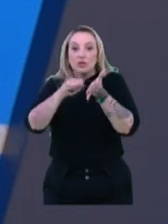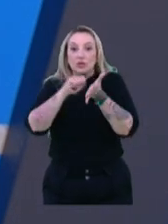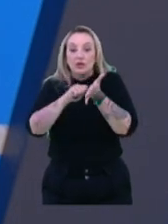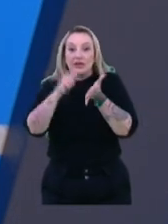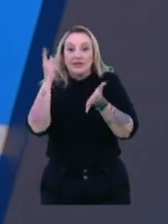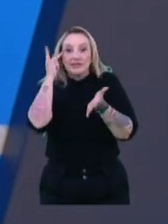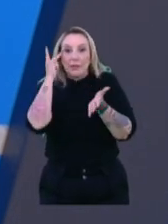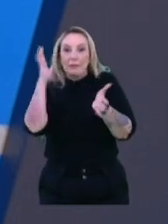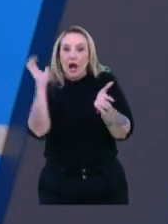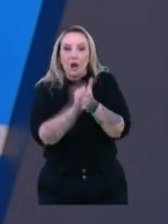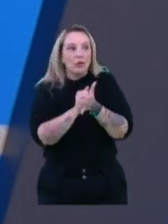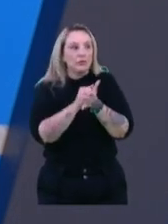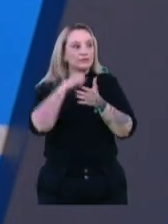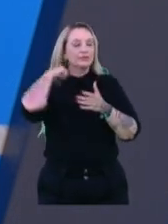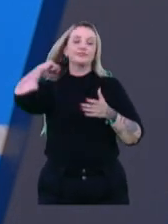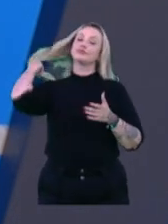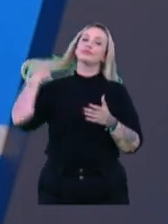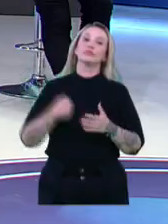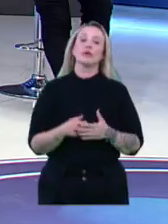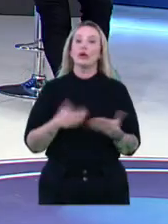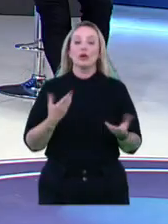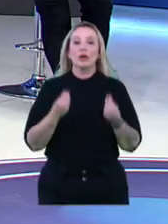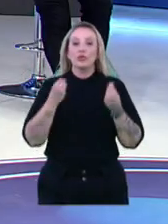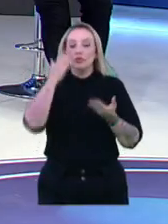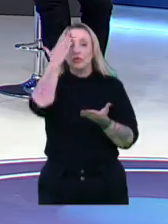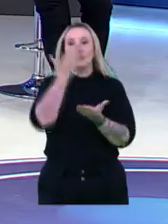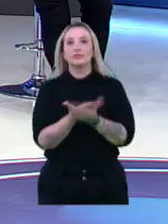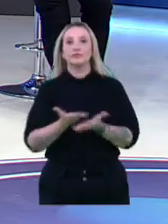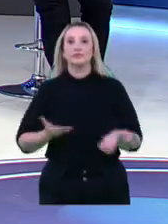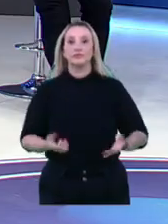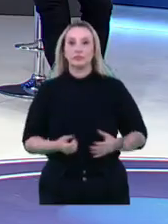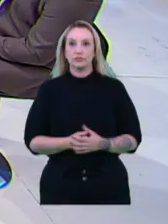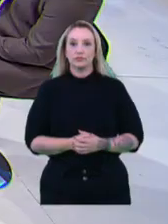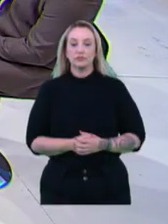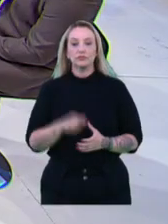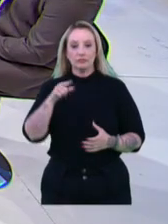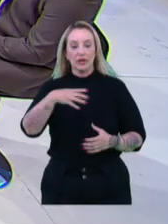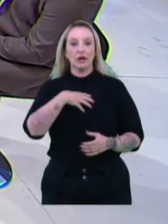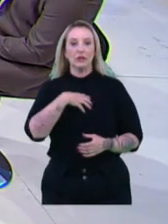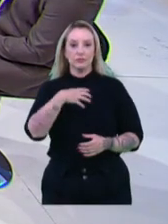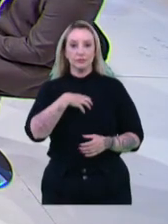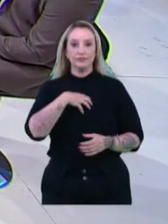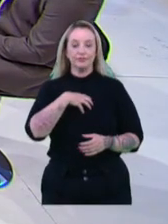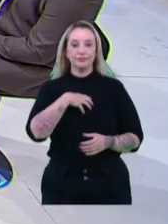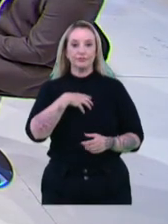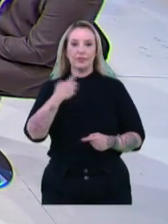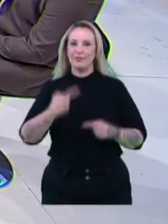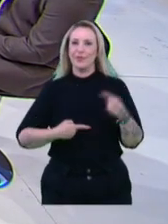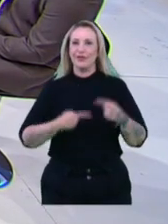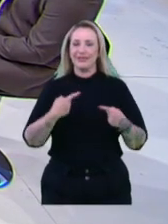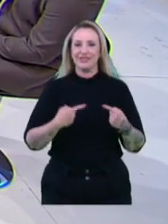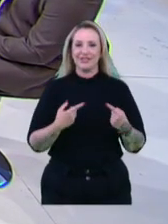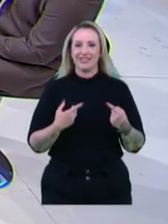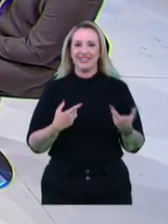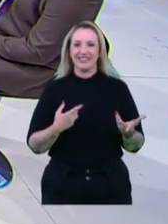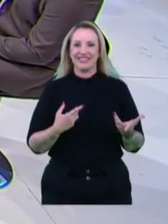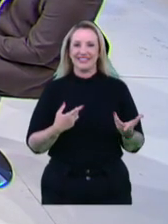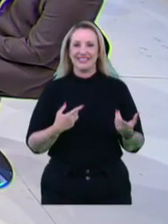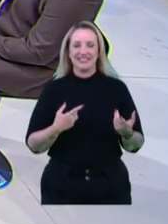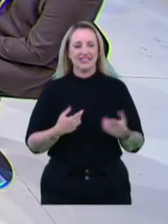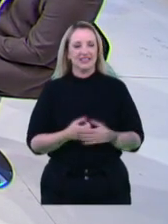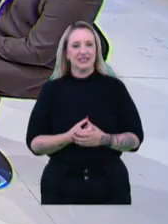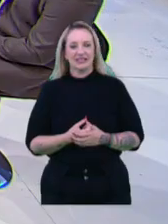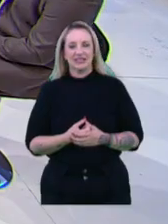São Paulo é inacreditável Então esse tipo de politicagem na